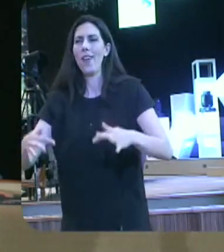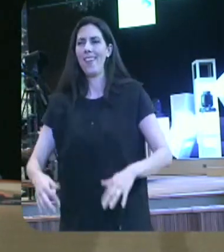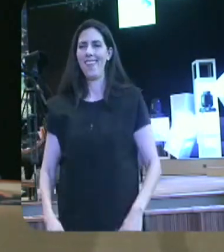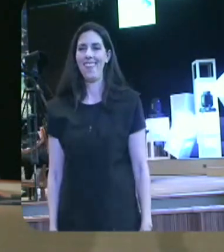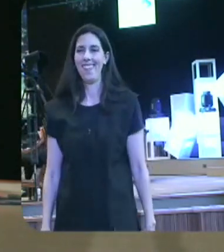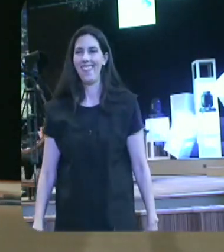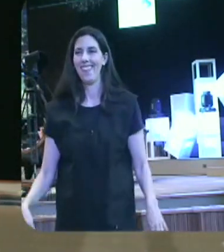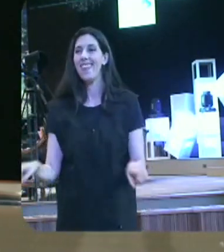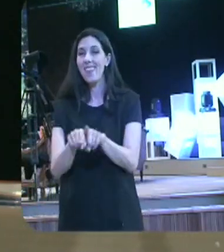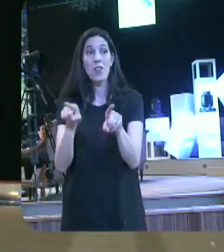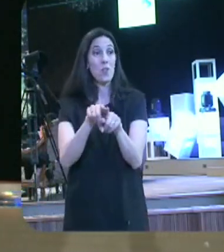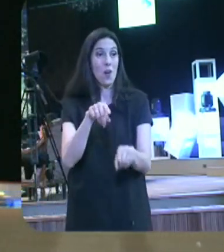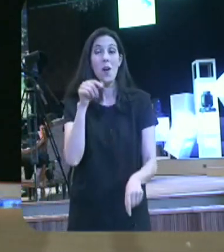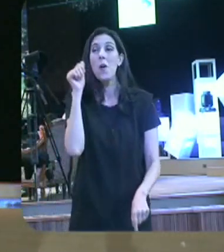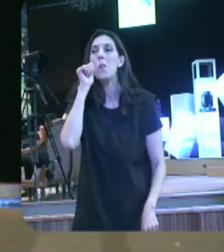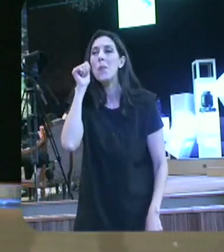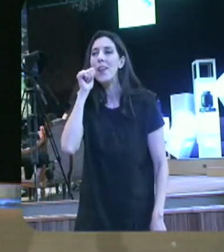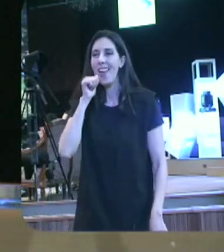É isso que Ele está dizendo.